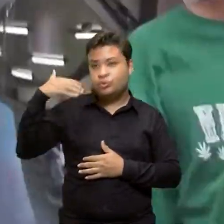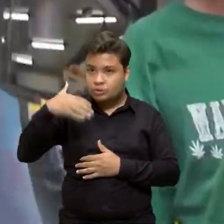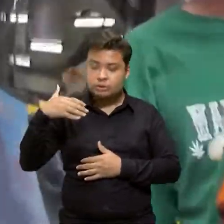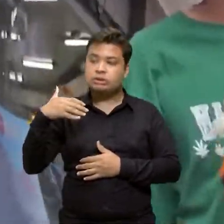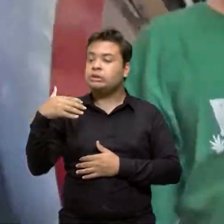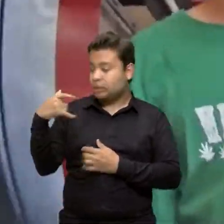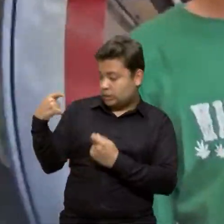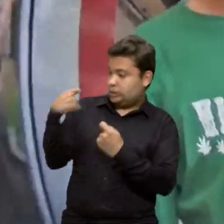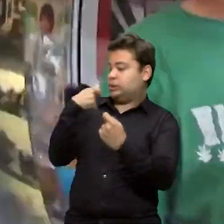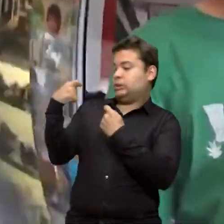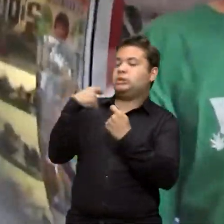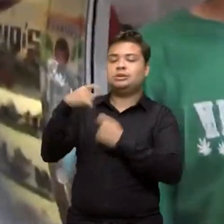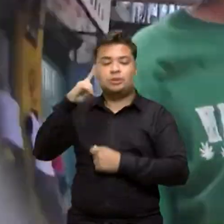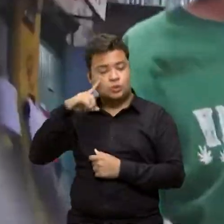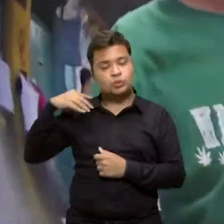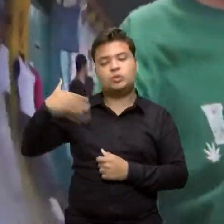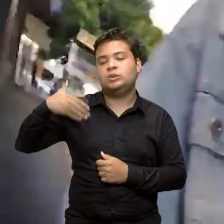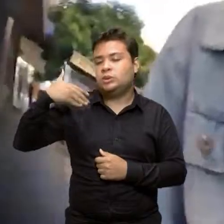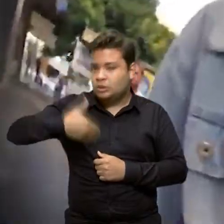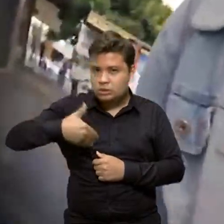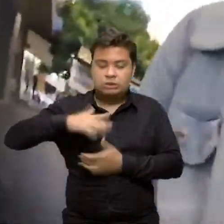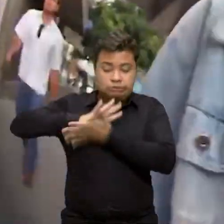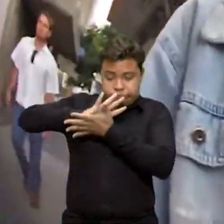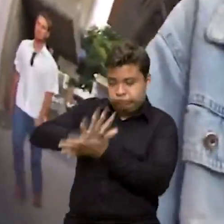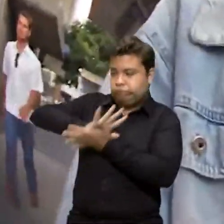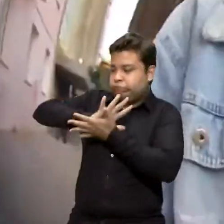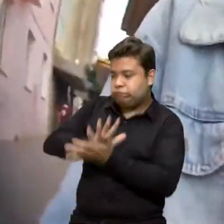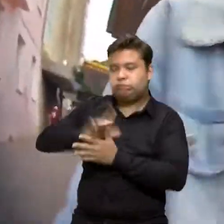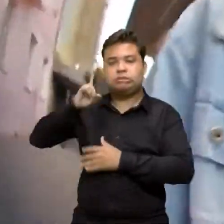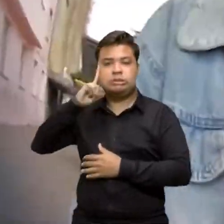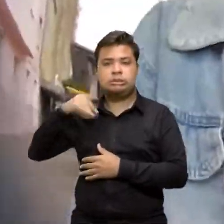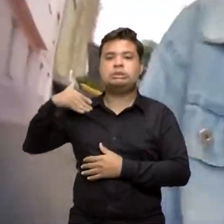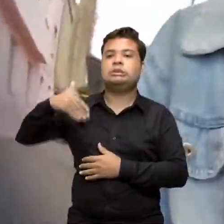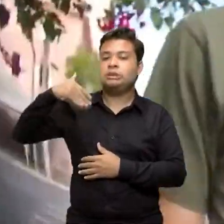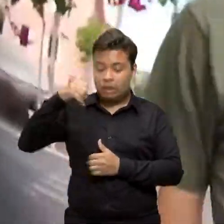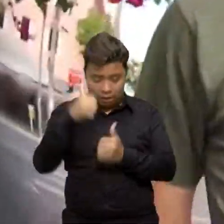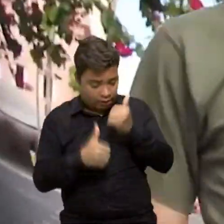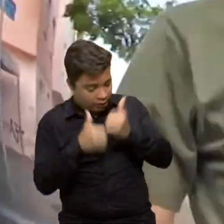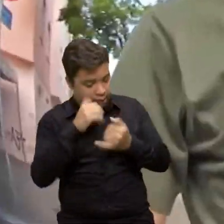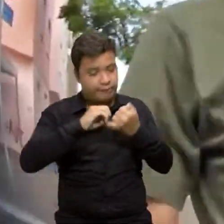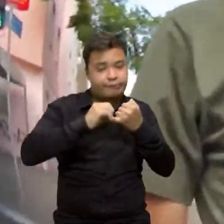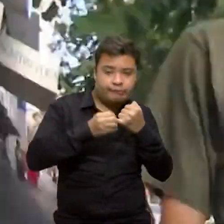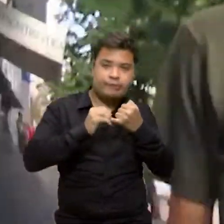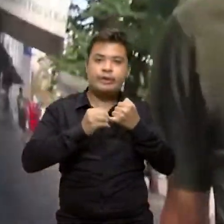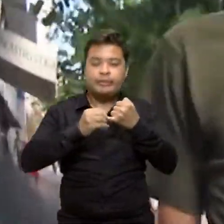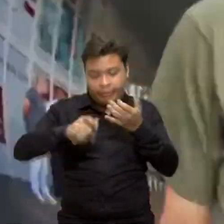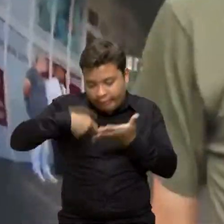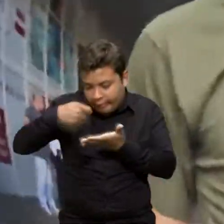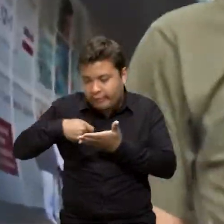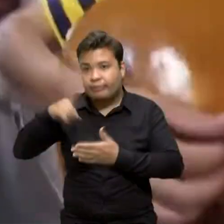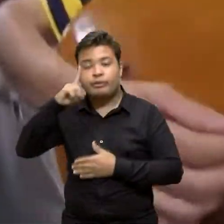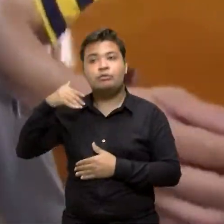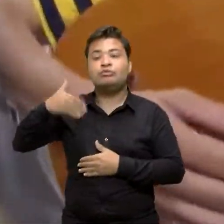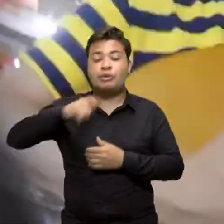conduz. E todo dia tanta humilhação. Todo dia arroz com feijão. Todo dia manteiga no meu pão. Todo